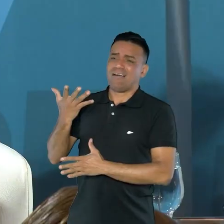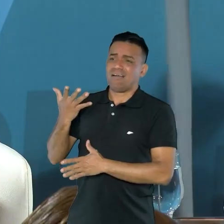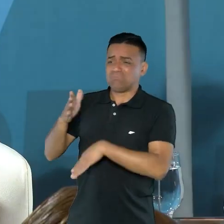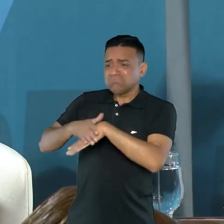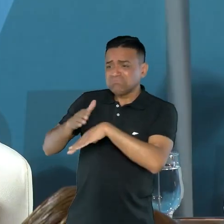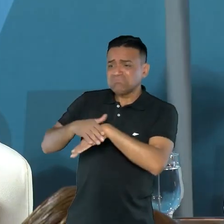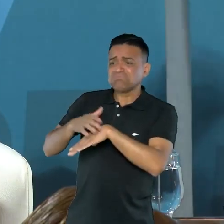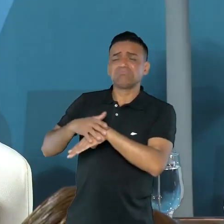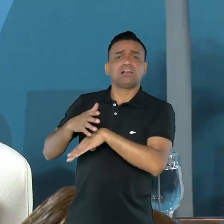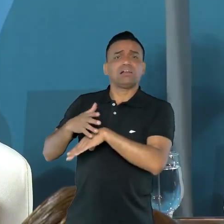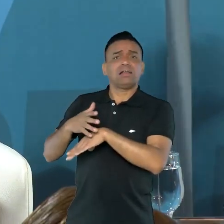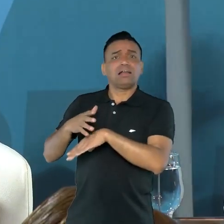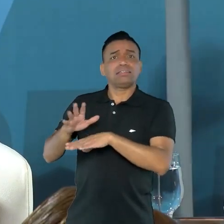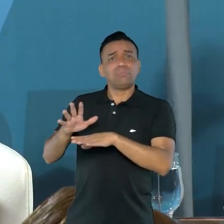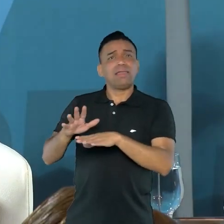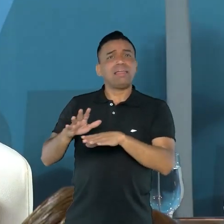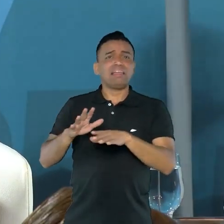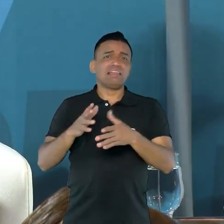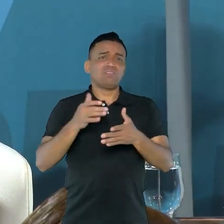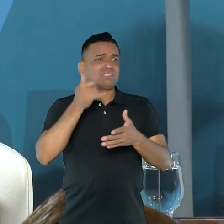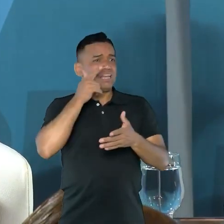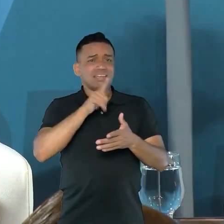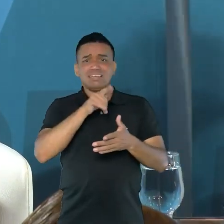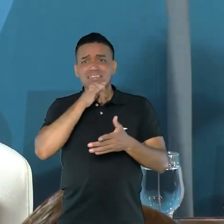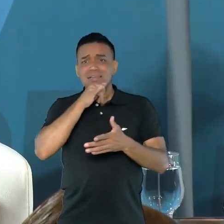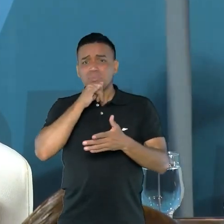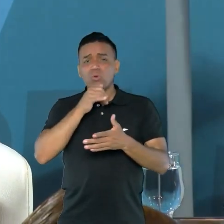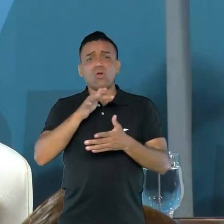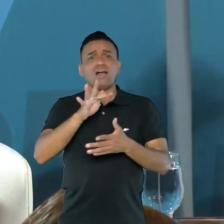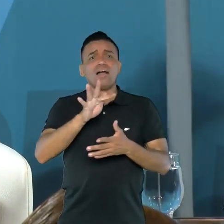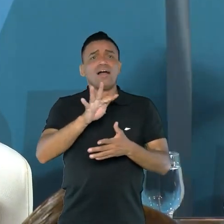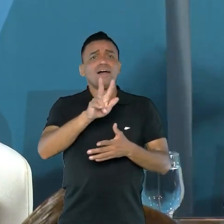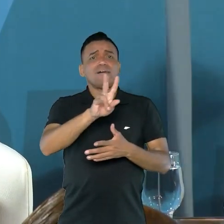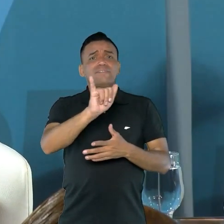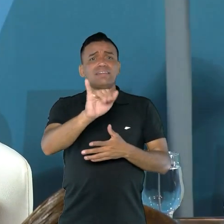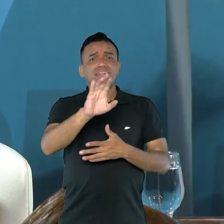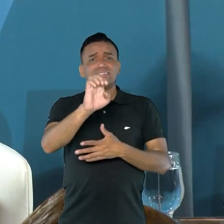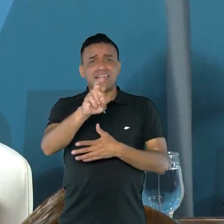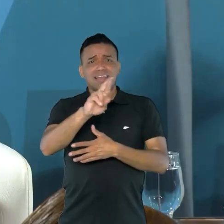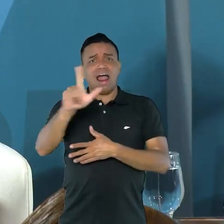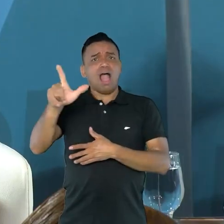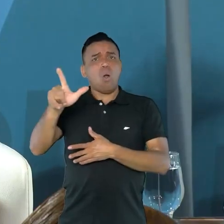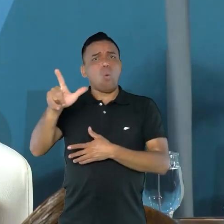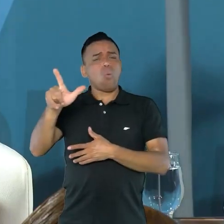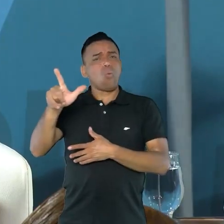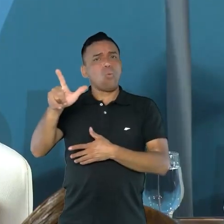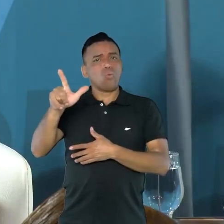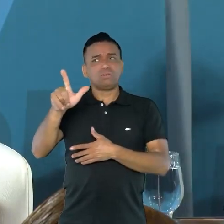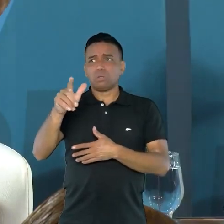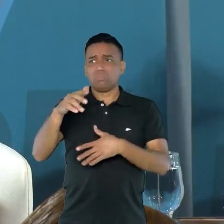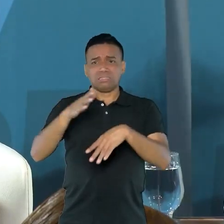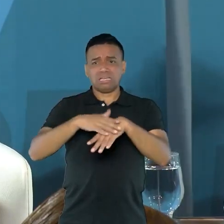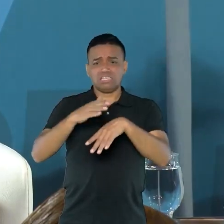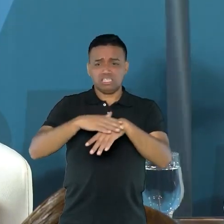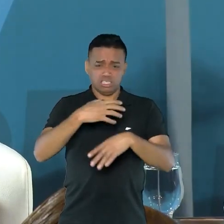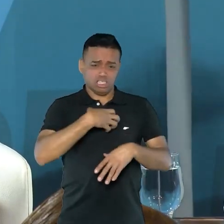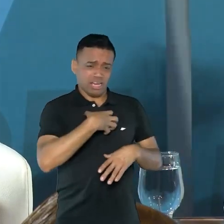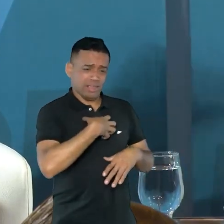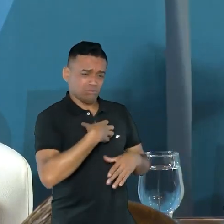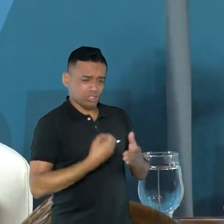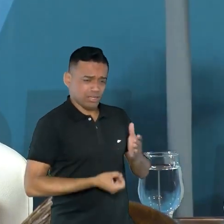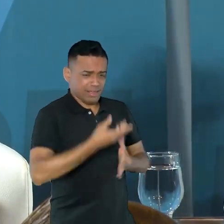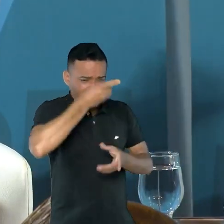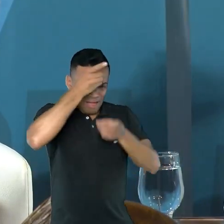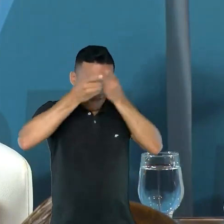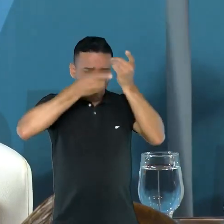né? Quando a gente para pensar em originalidade, em autoralidade, a gente não fala, não conta,